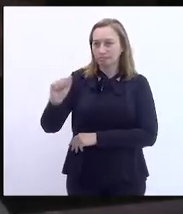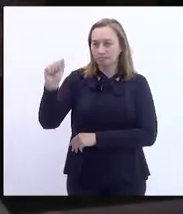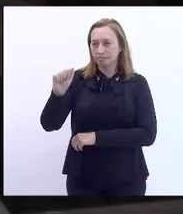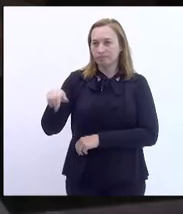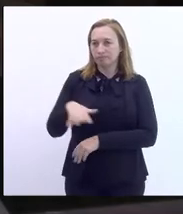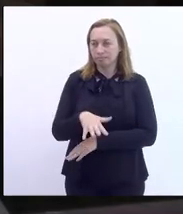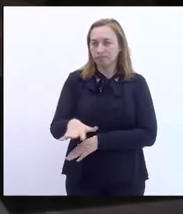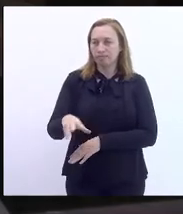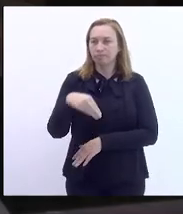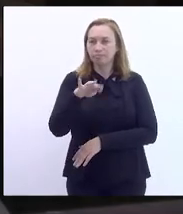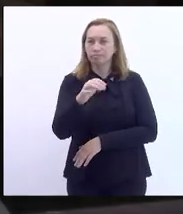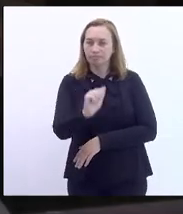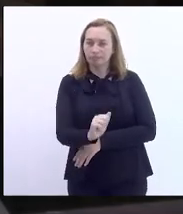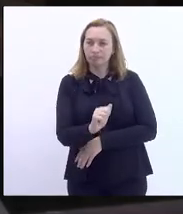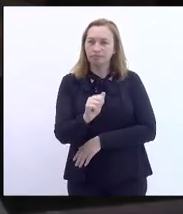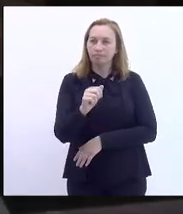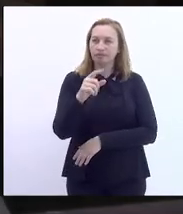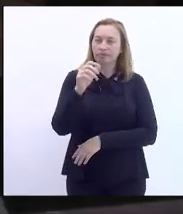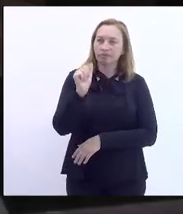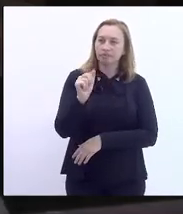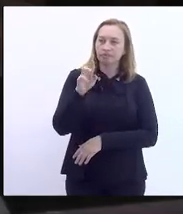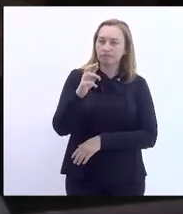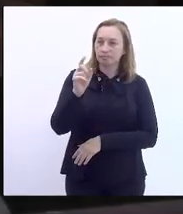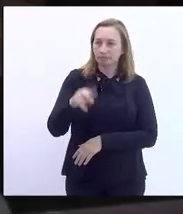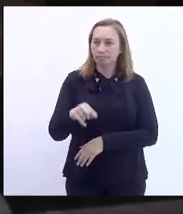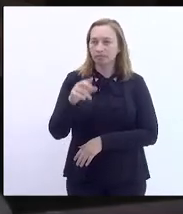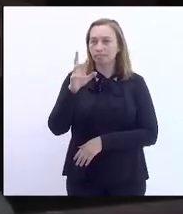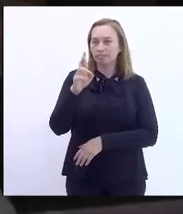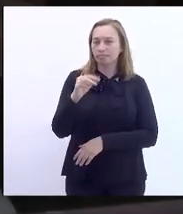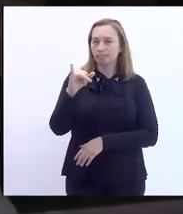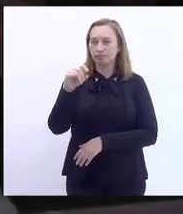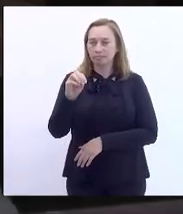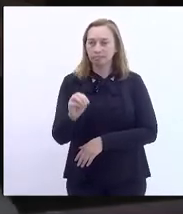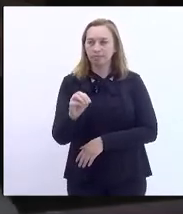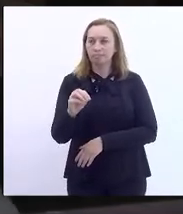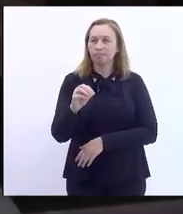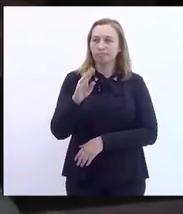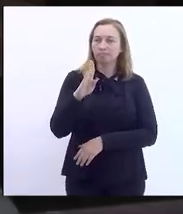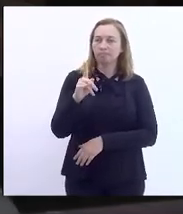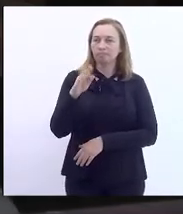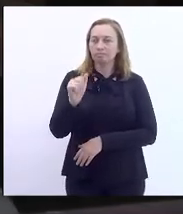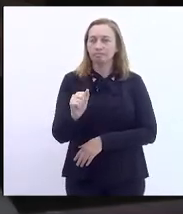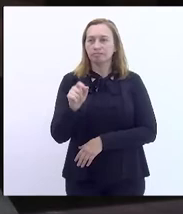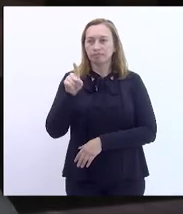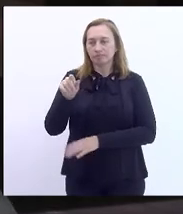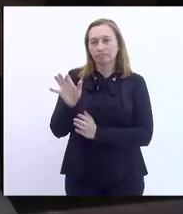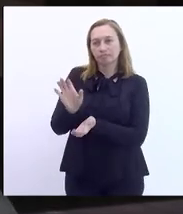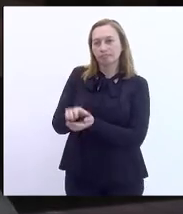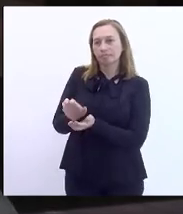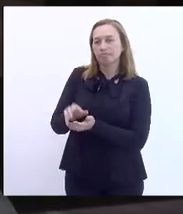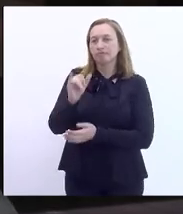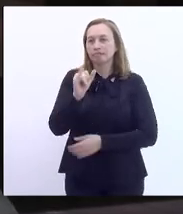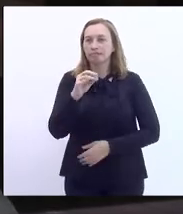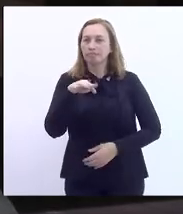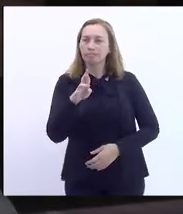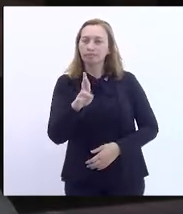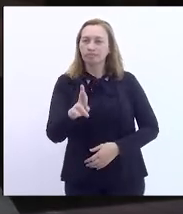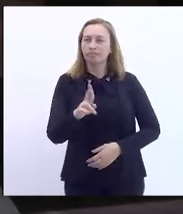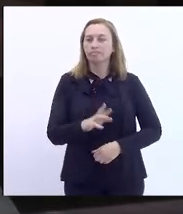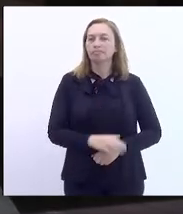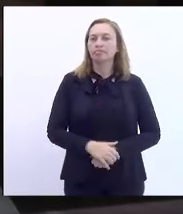Michele o André o Raimundo companheiro rumba la do jacaré a Itamar